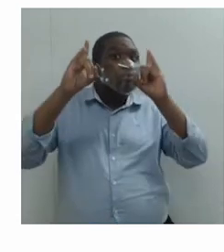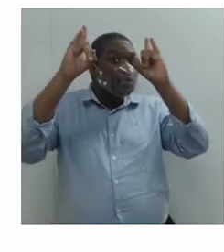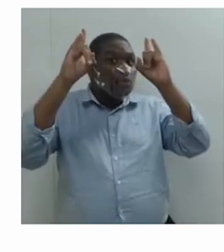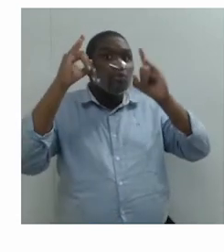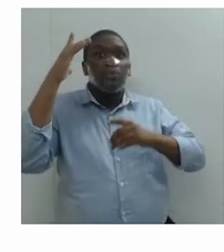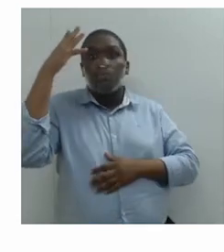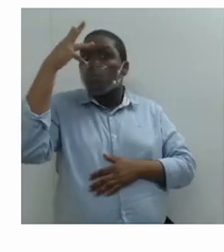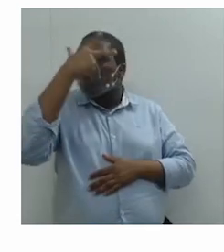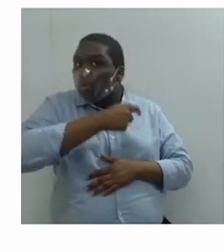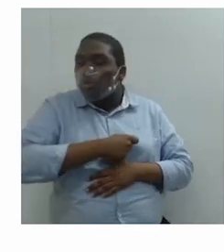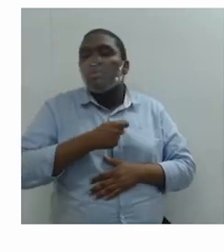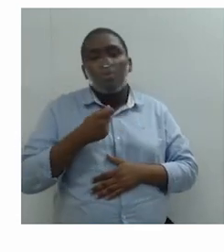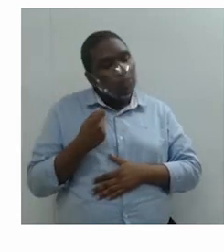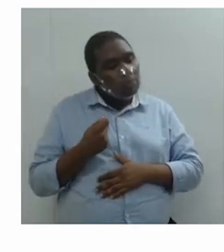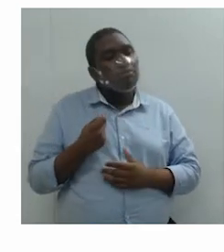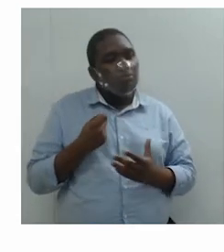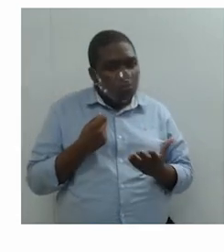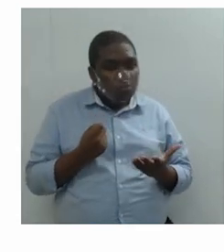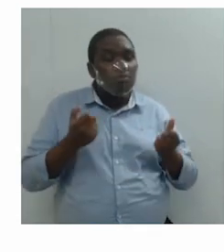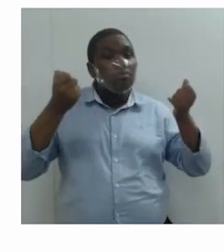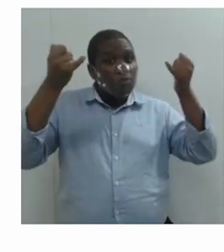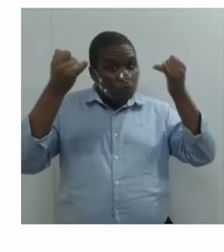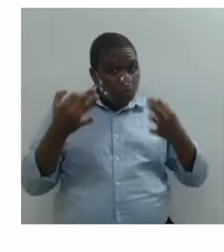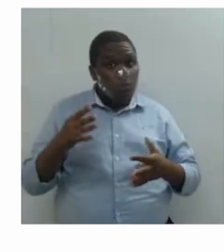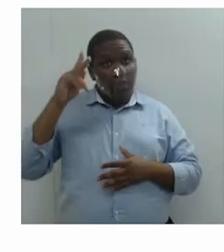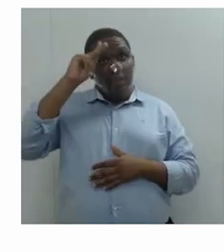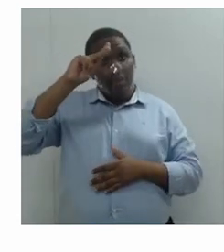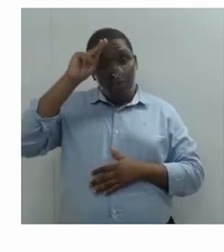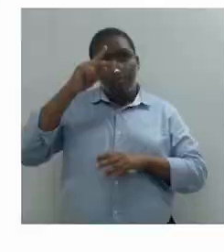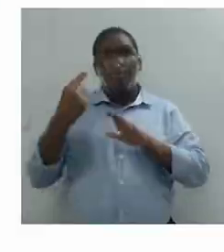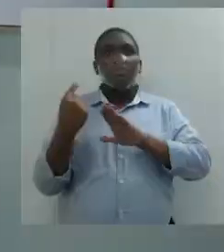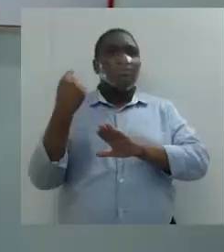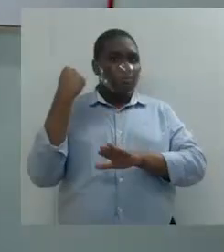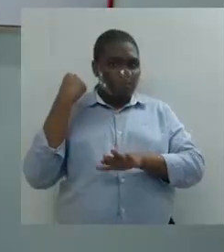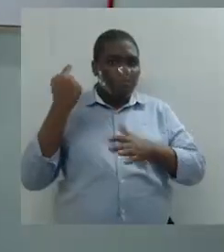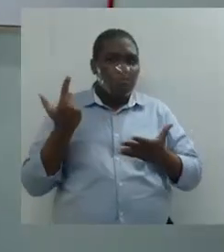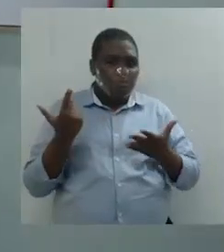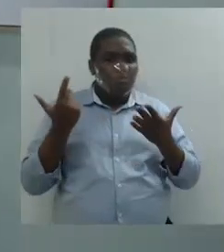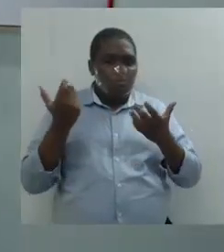seja, voltando àquela definição que vimos anteriormente.